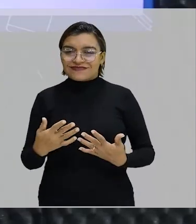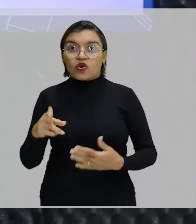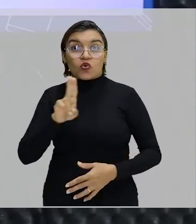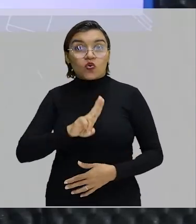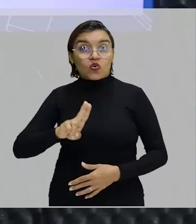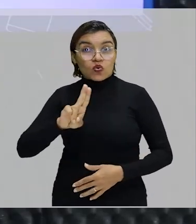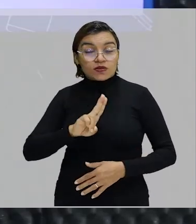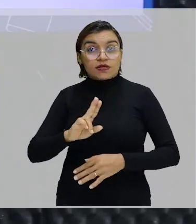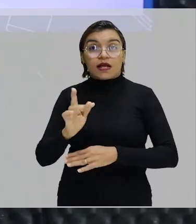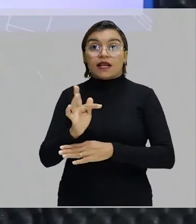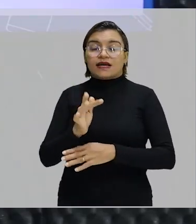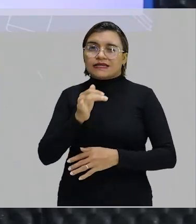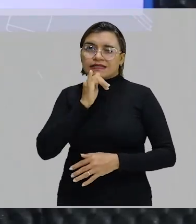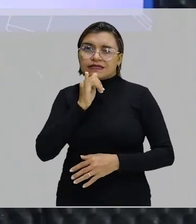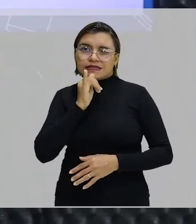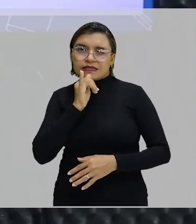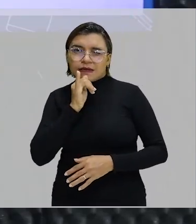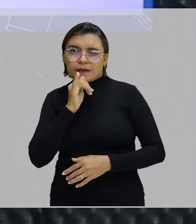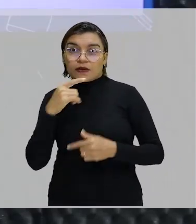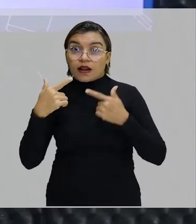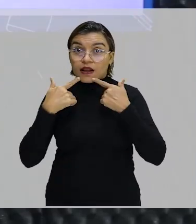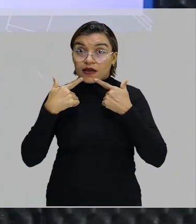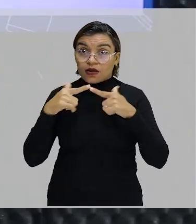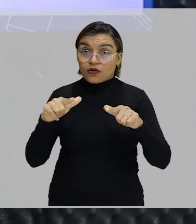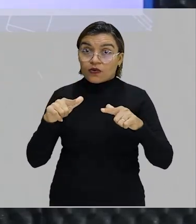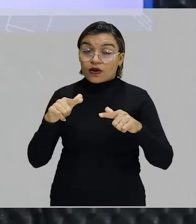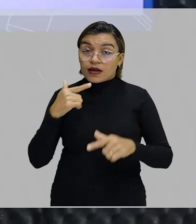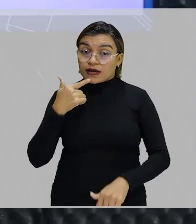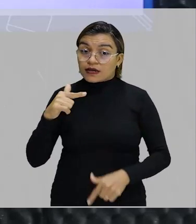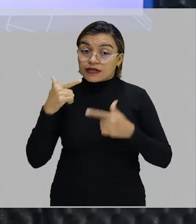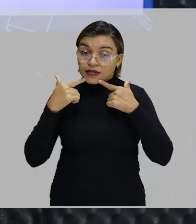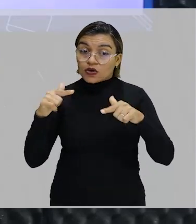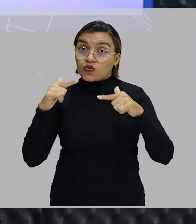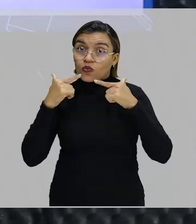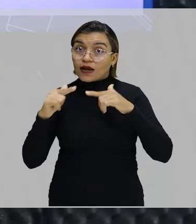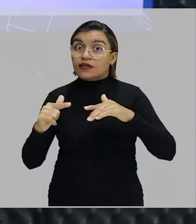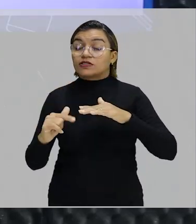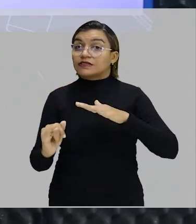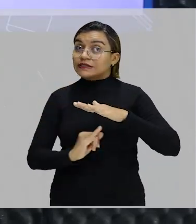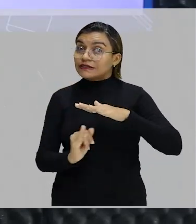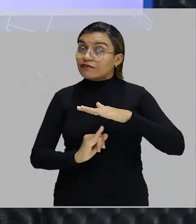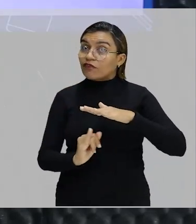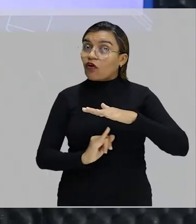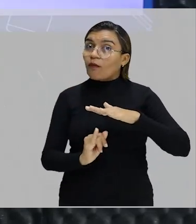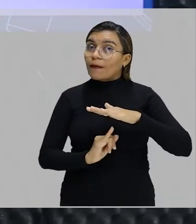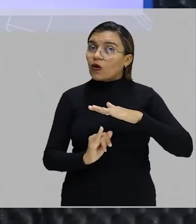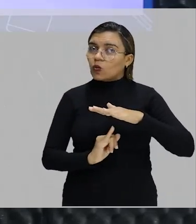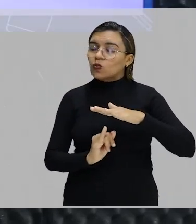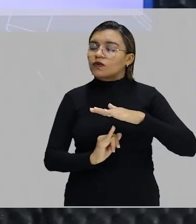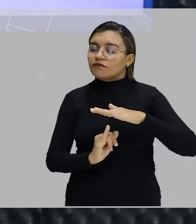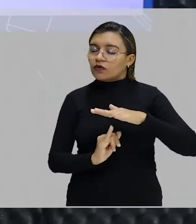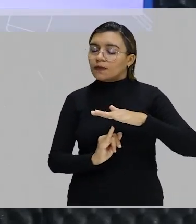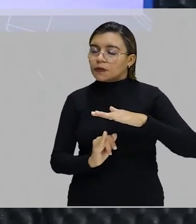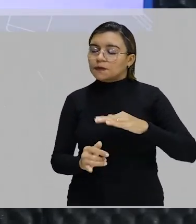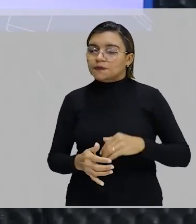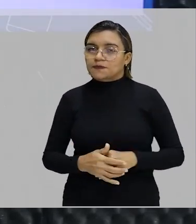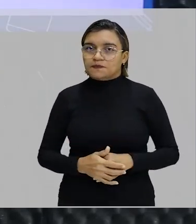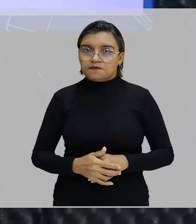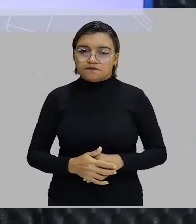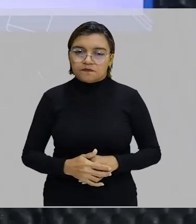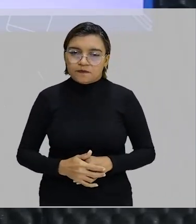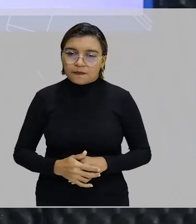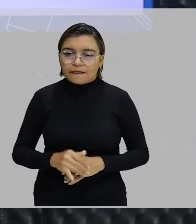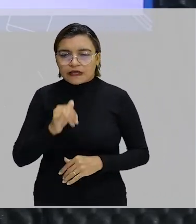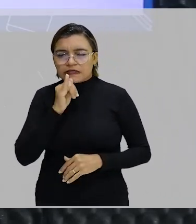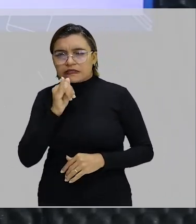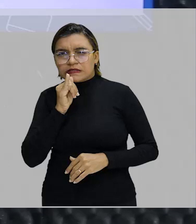informal. Certo? Você não vai levar isso para escrita. E muitas outras expressões usadas aí nas regiões do país,